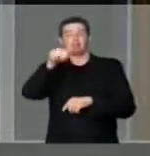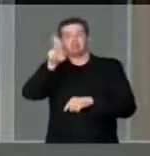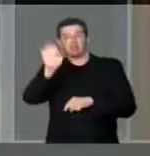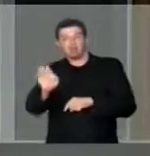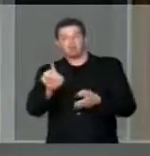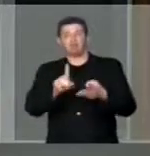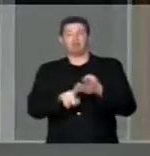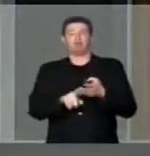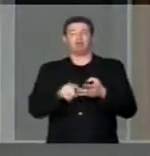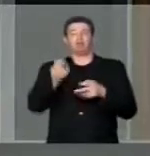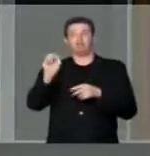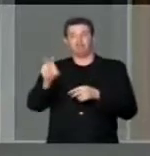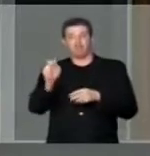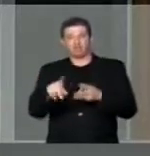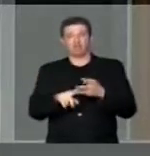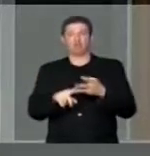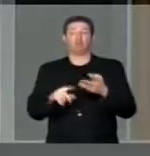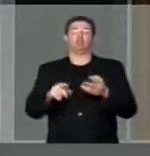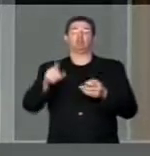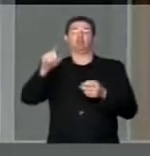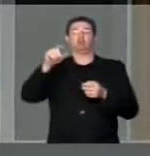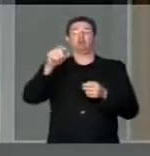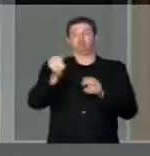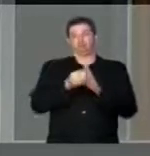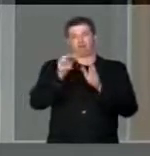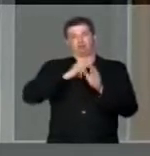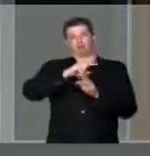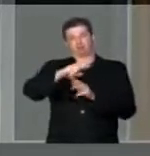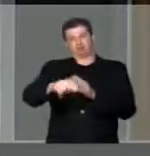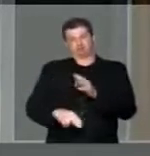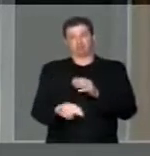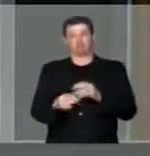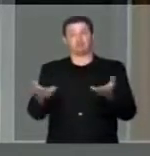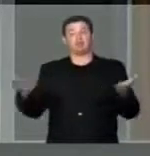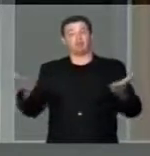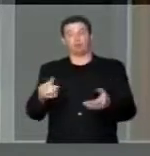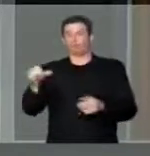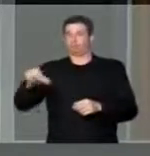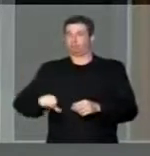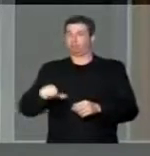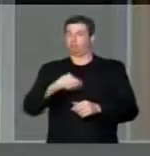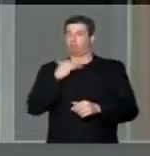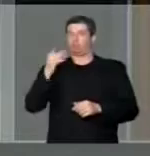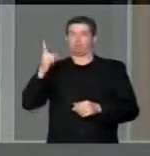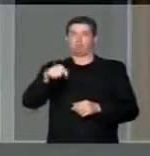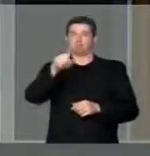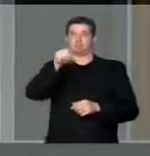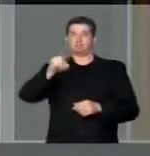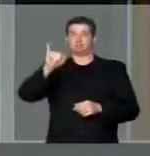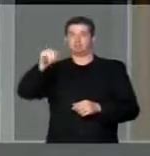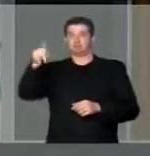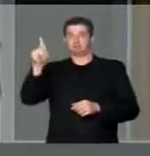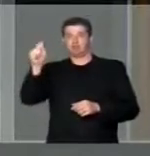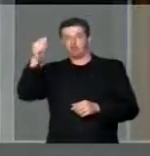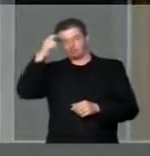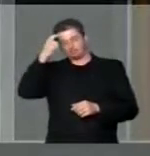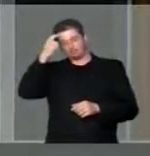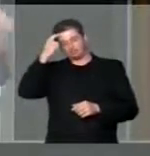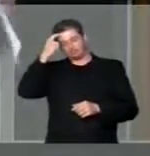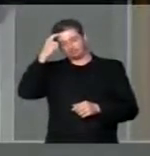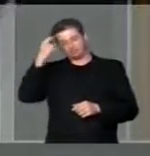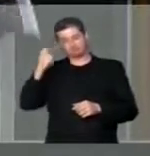consequências dos vírus da dengue, chikungunya e agora um vírus mortal como o Zika vírus,